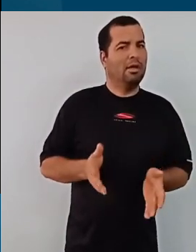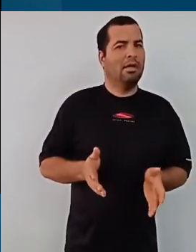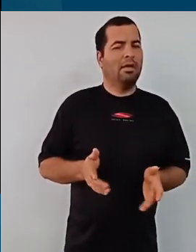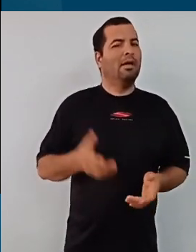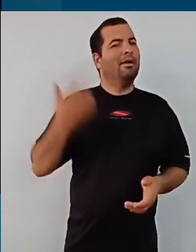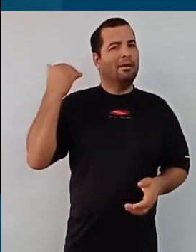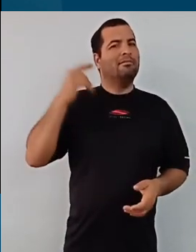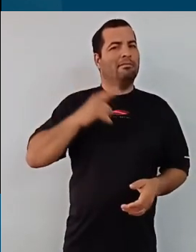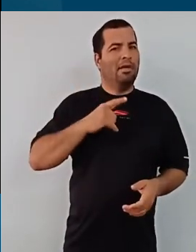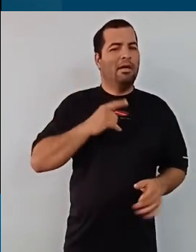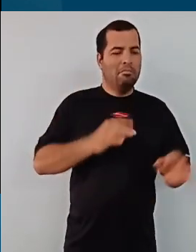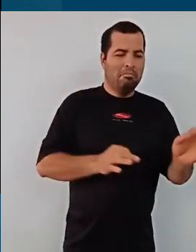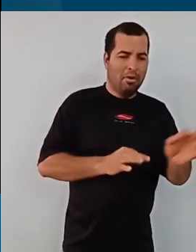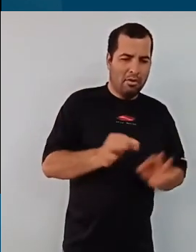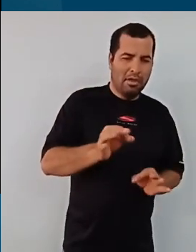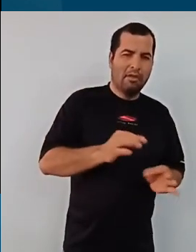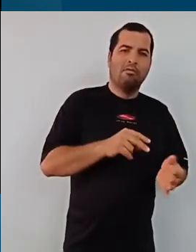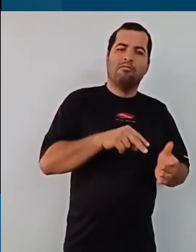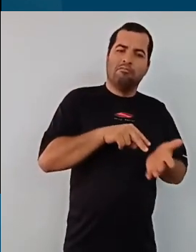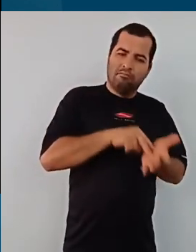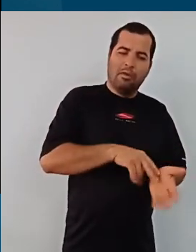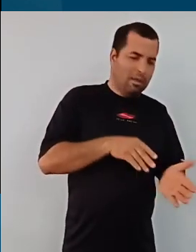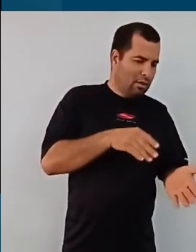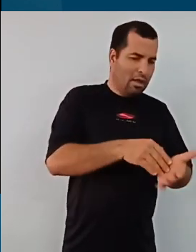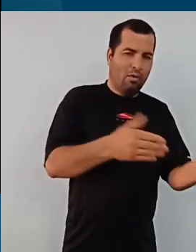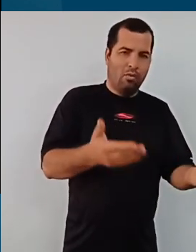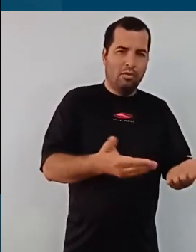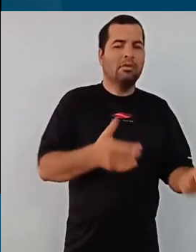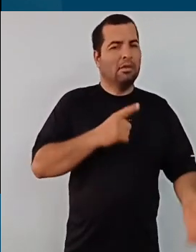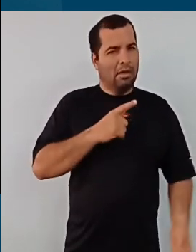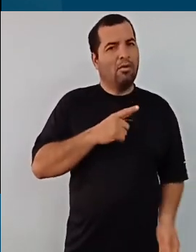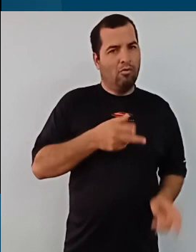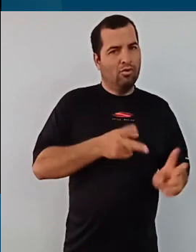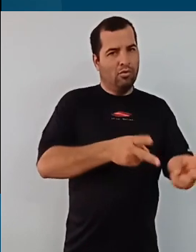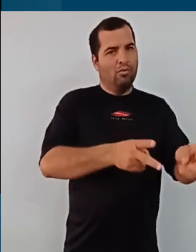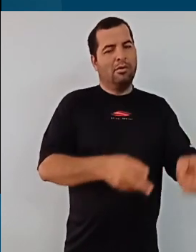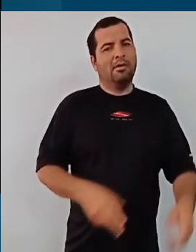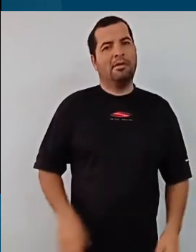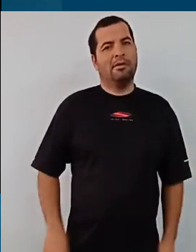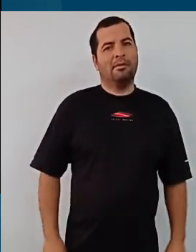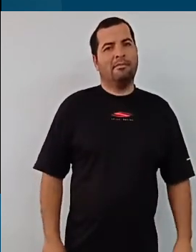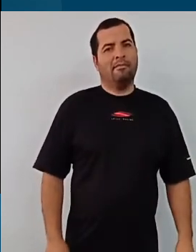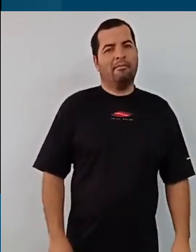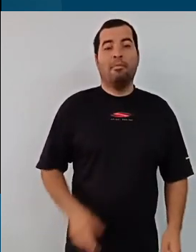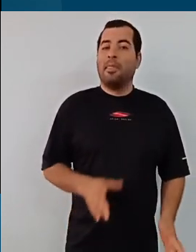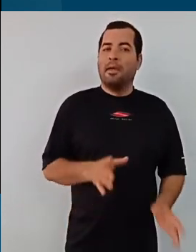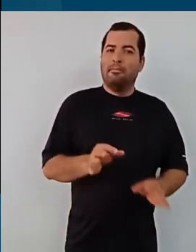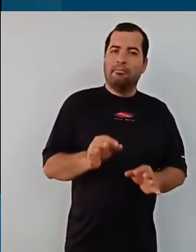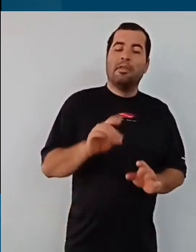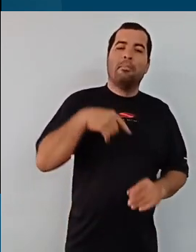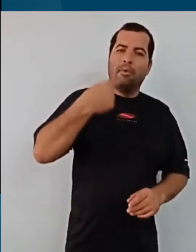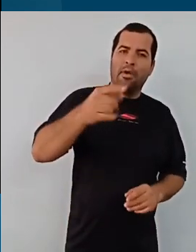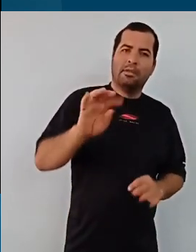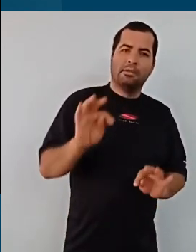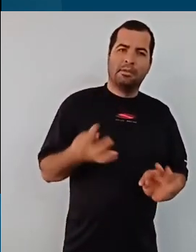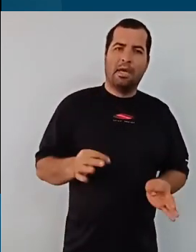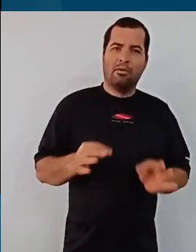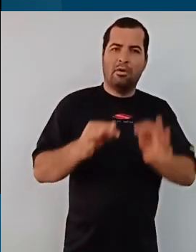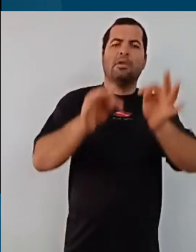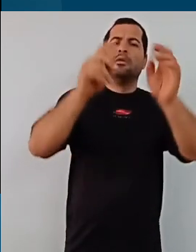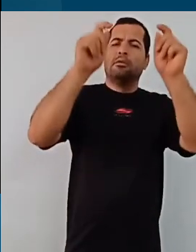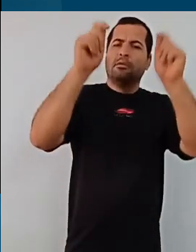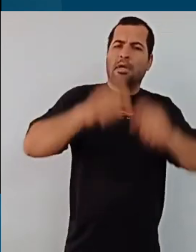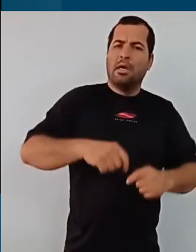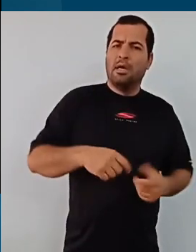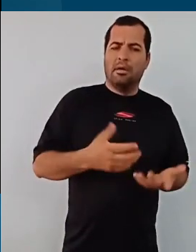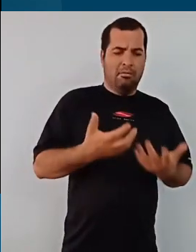moda, projeto entrou, saiu pela escola, resolveria tudo. Depois foi tecnologia. A tecnologia vai resolver